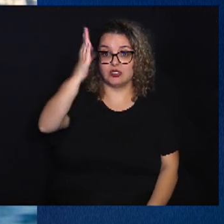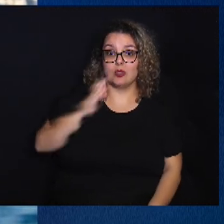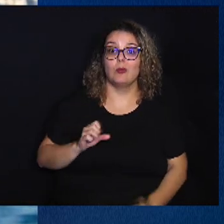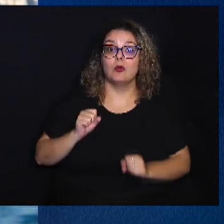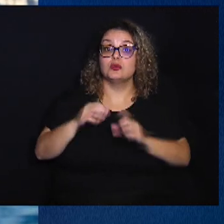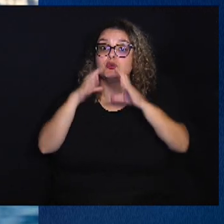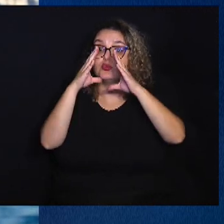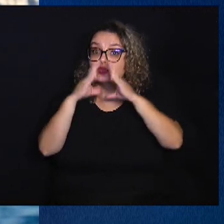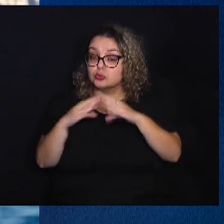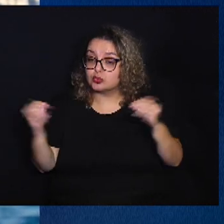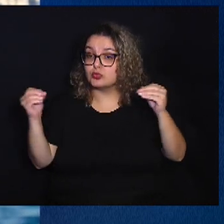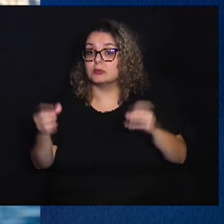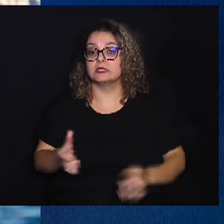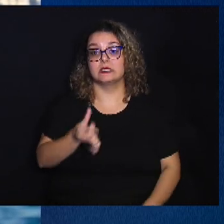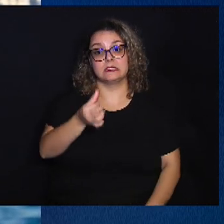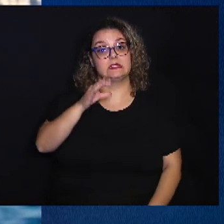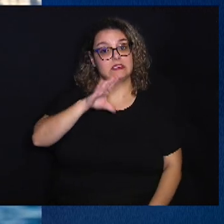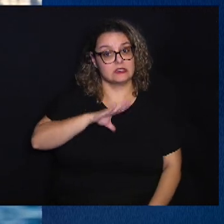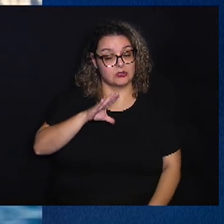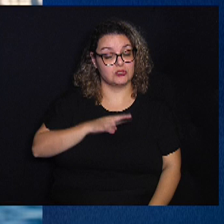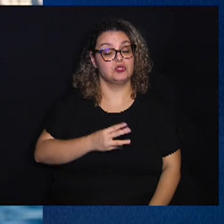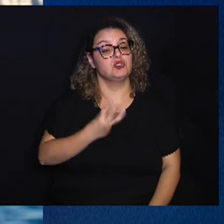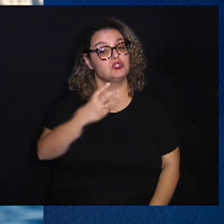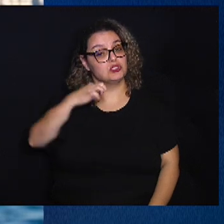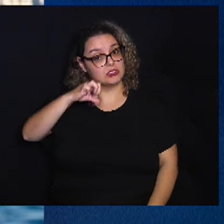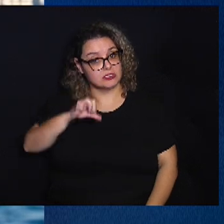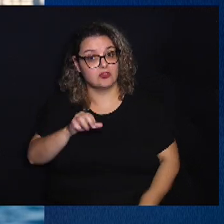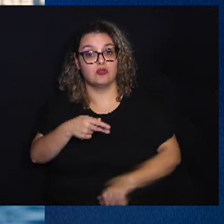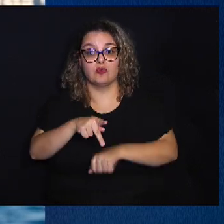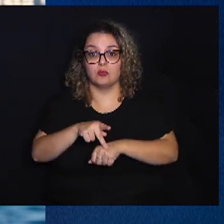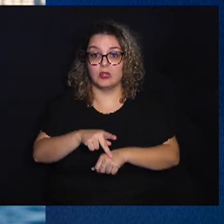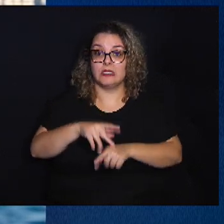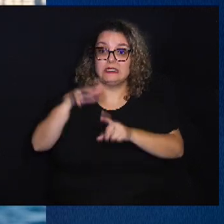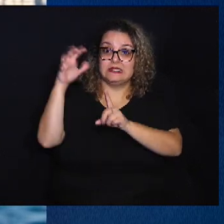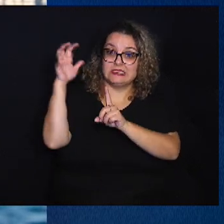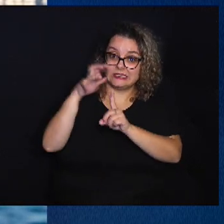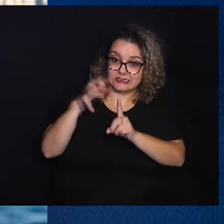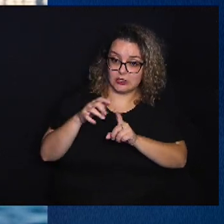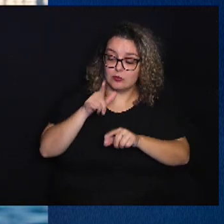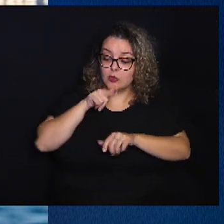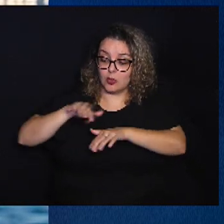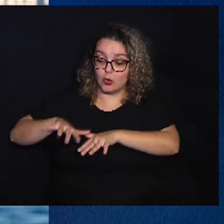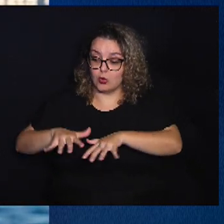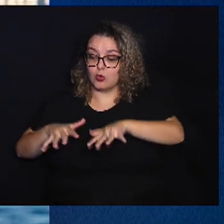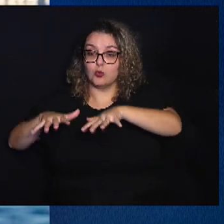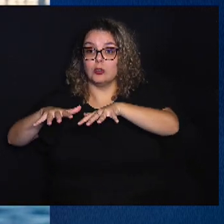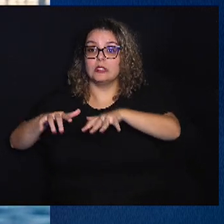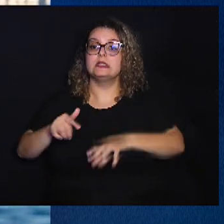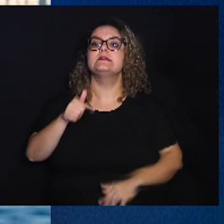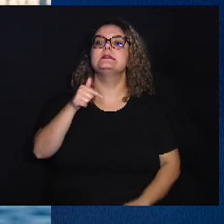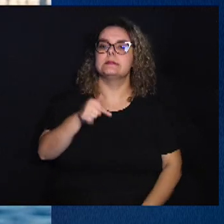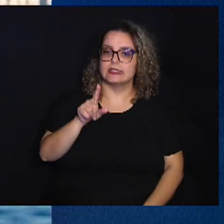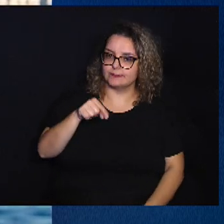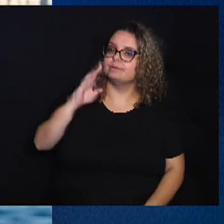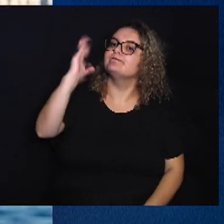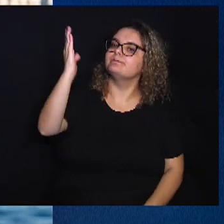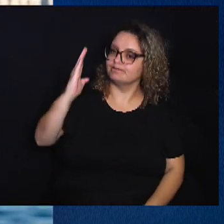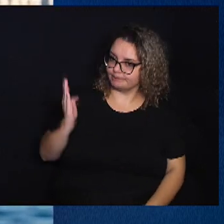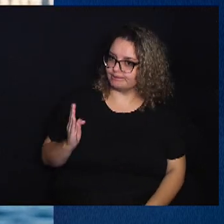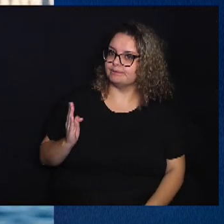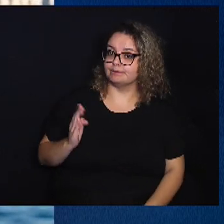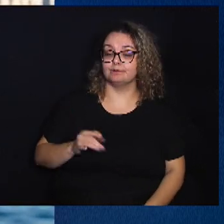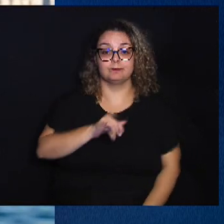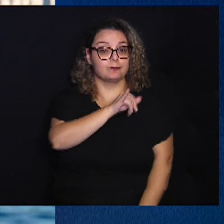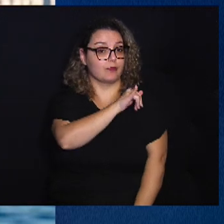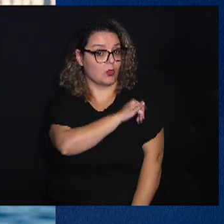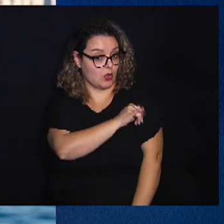desaparecer. Das 100 cidades de 39 países ameaçadas pela subida do nível do mar, 7 são brasileiras: Rio de